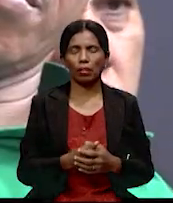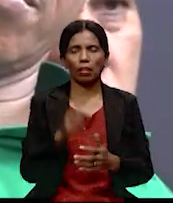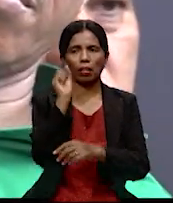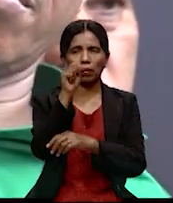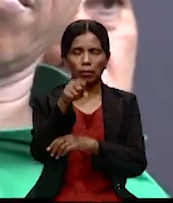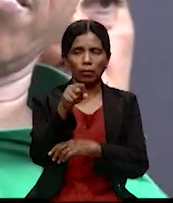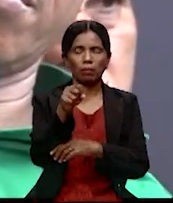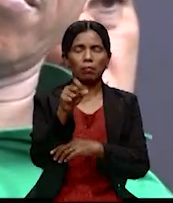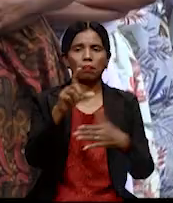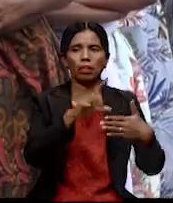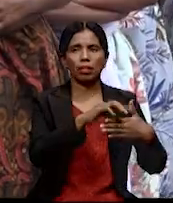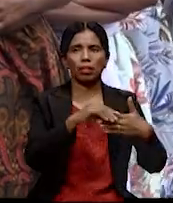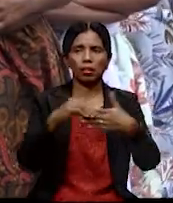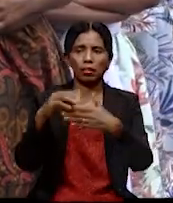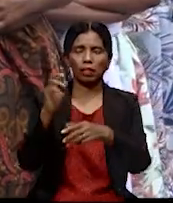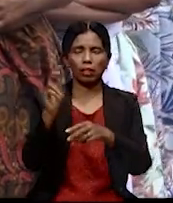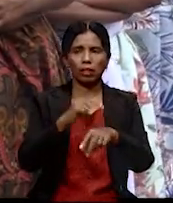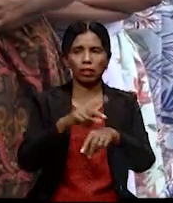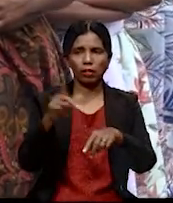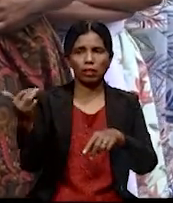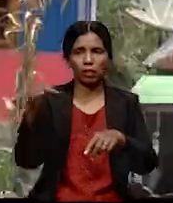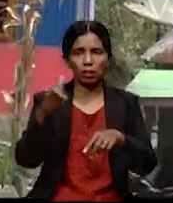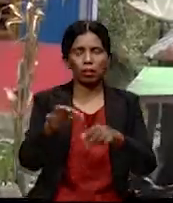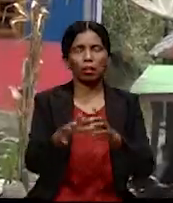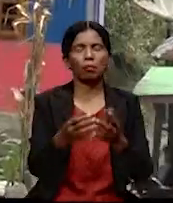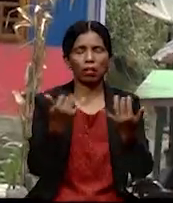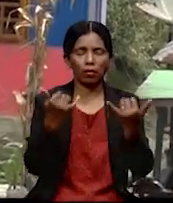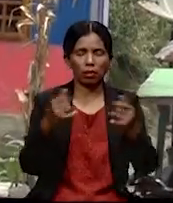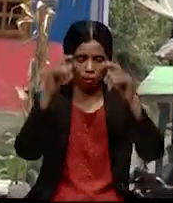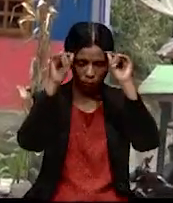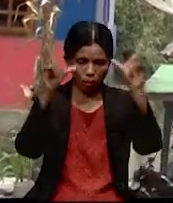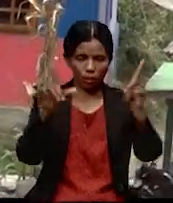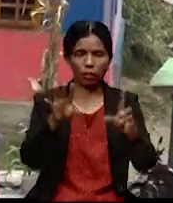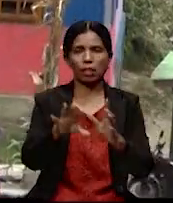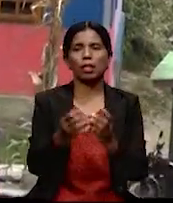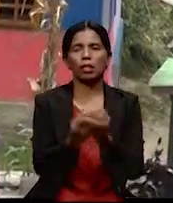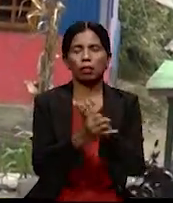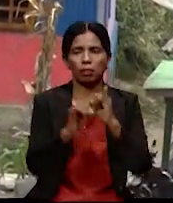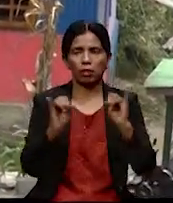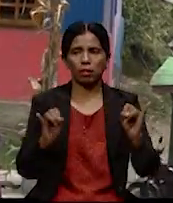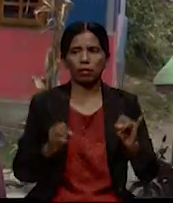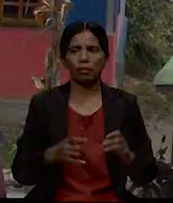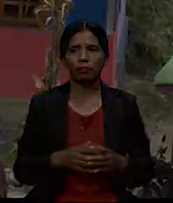Sira, tambah Sira makohin loron Timor Leste hetan ukun rasikan. Clementino Maya, GMN.